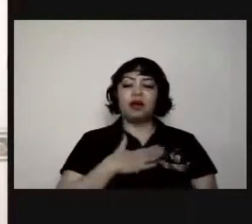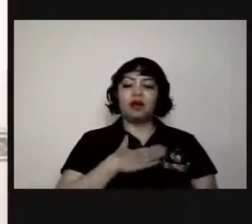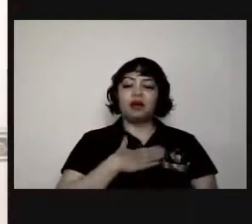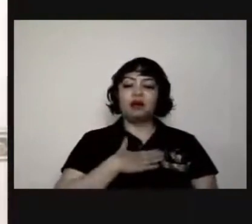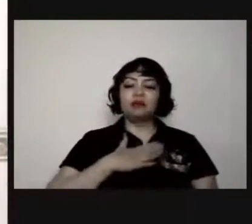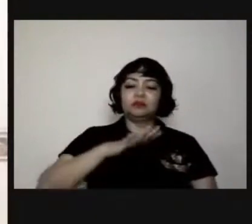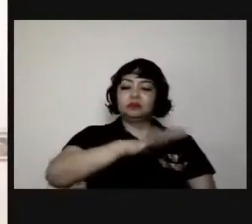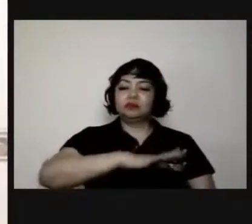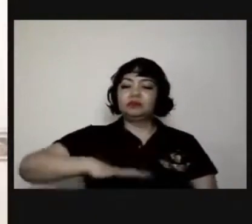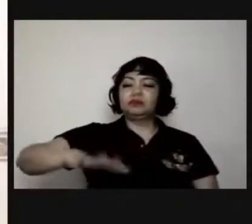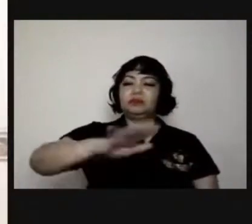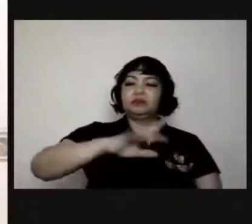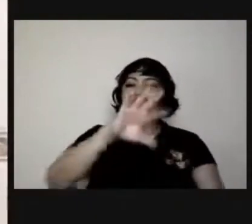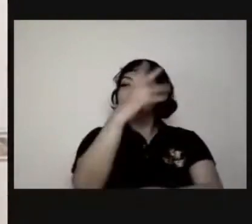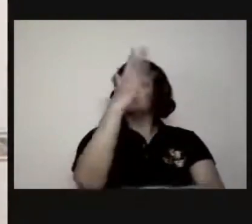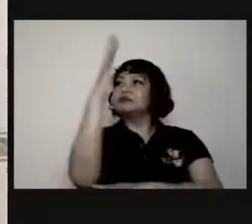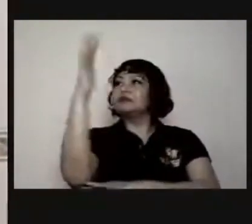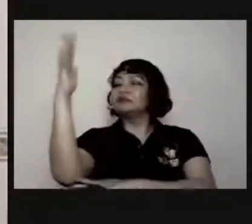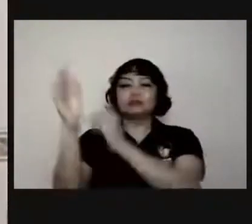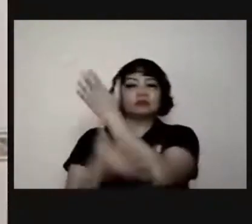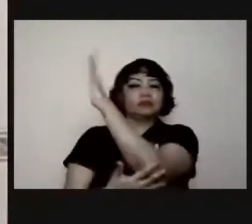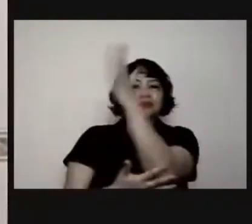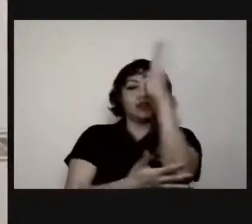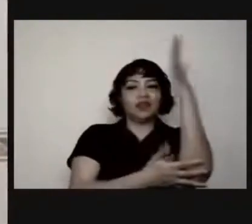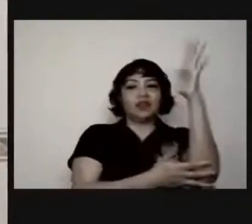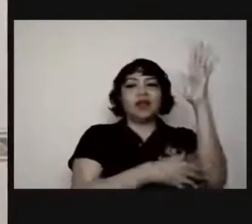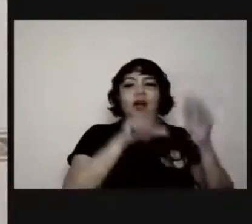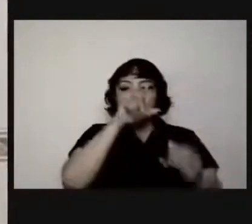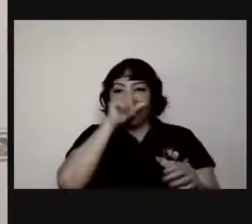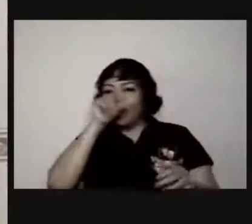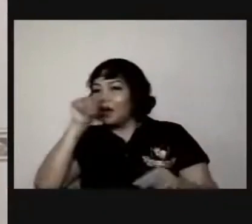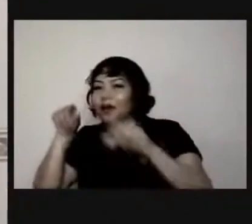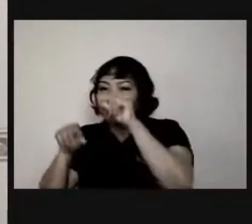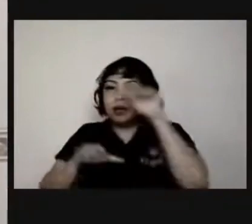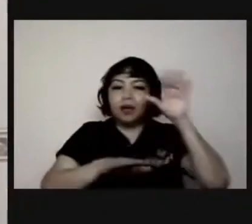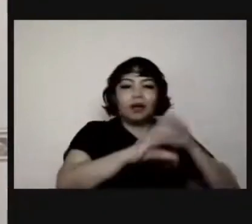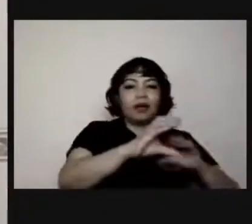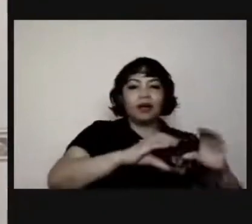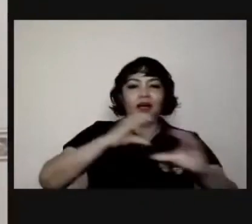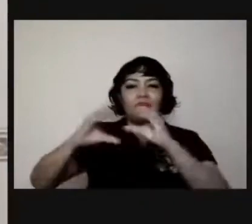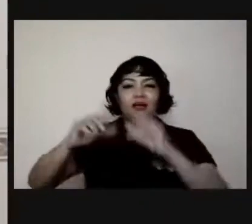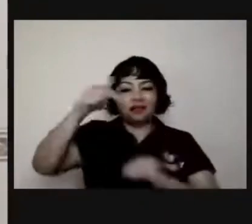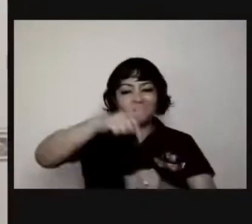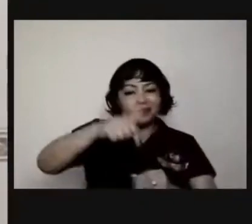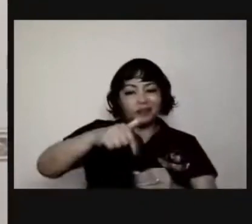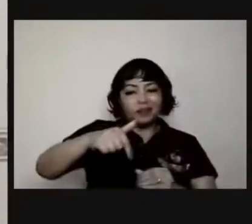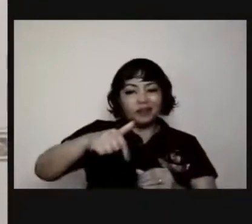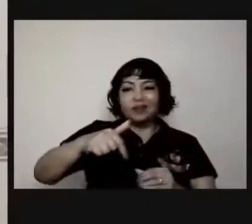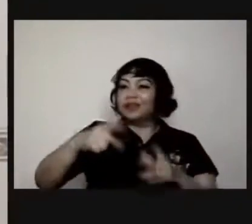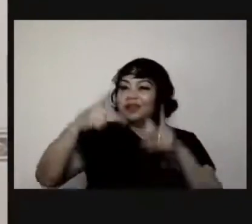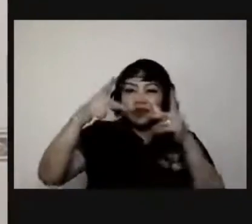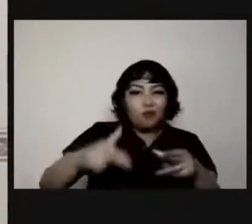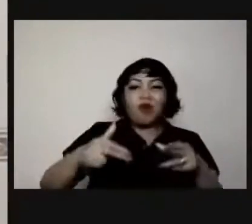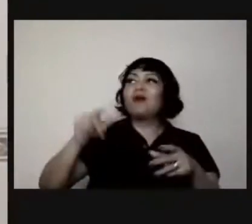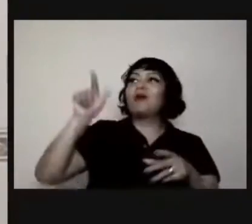sabiá. As aves que aqui gorjeiam, não gorjeiam como lá. E Oswald de Andrade, então, faz uma paródia, ele